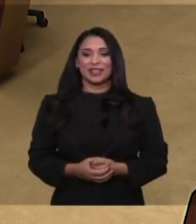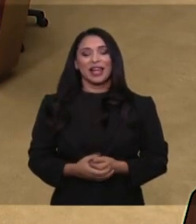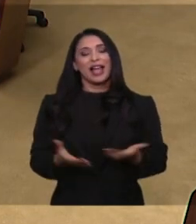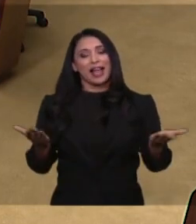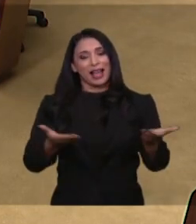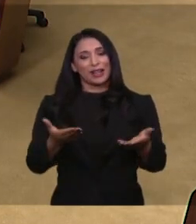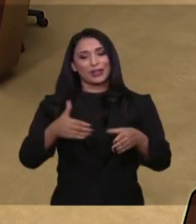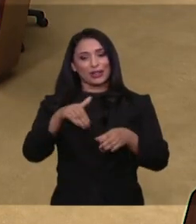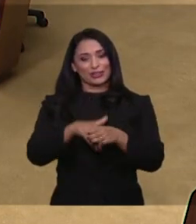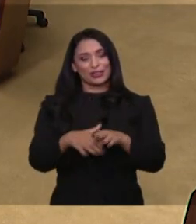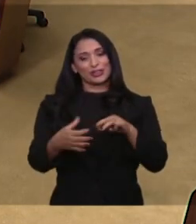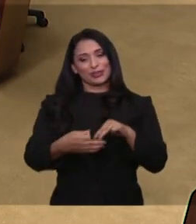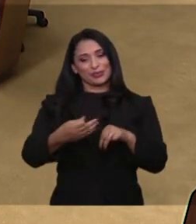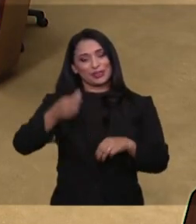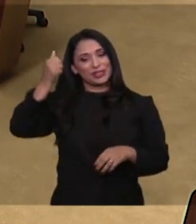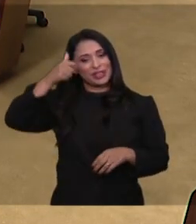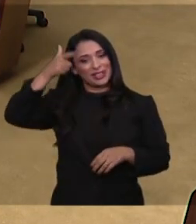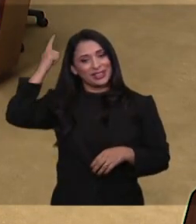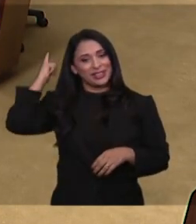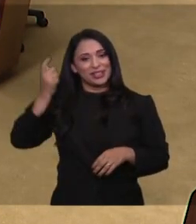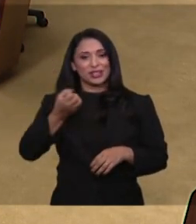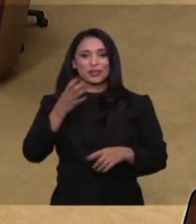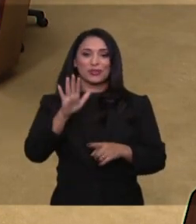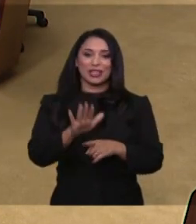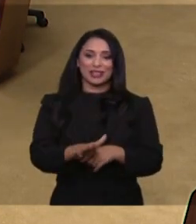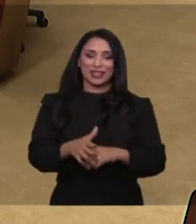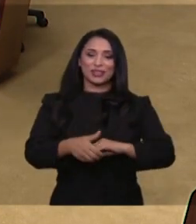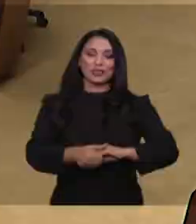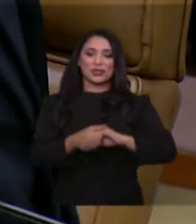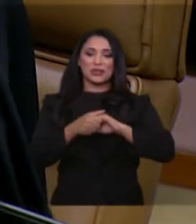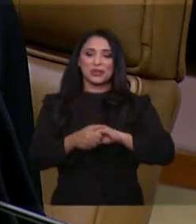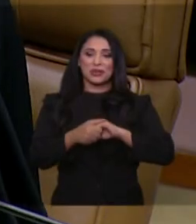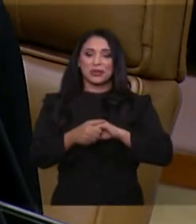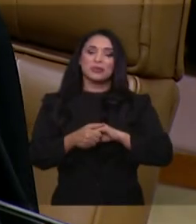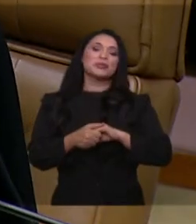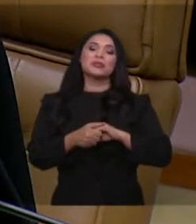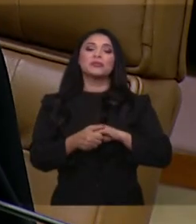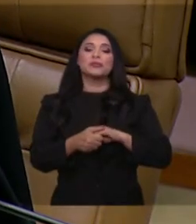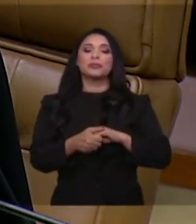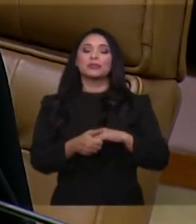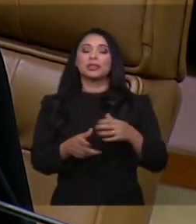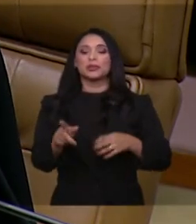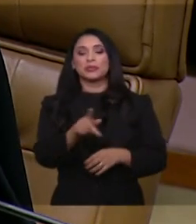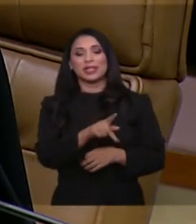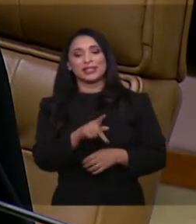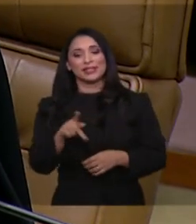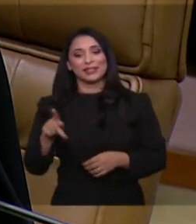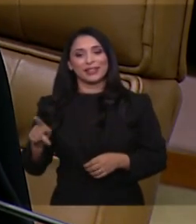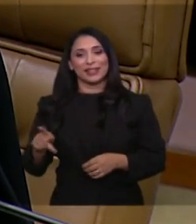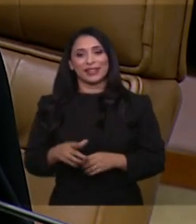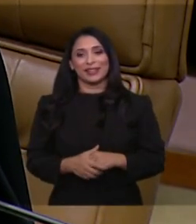ministro Alexandre. Cumprimento Vossa Excelência, presidente. Cumprimento nossa